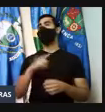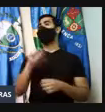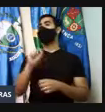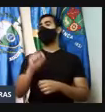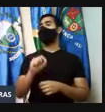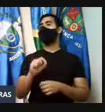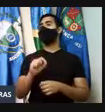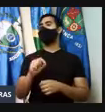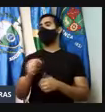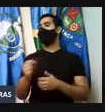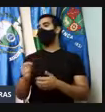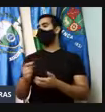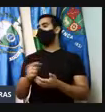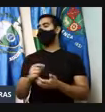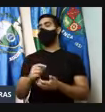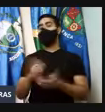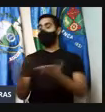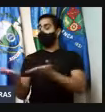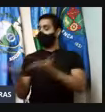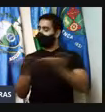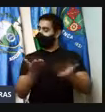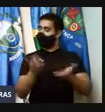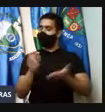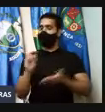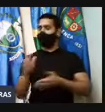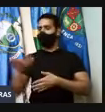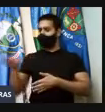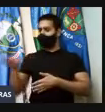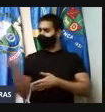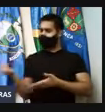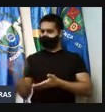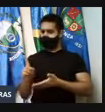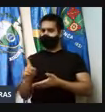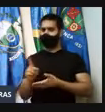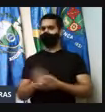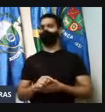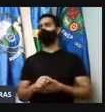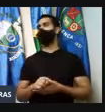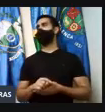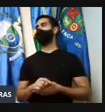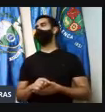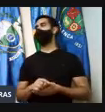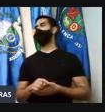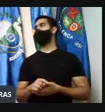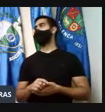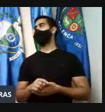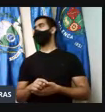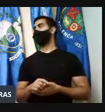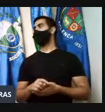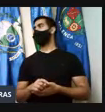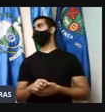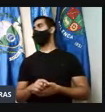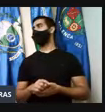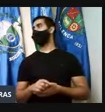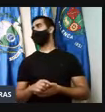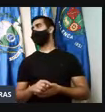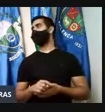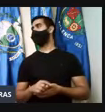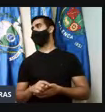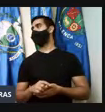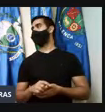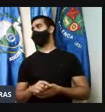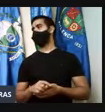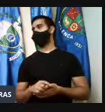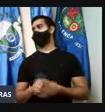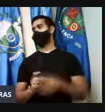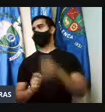convocação ou convite, certo? Primeiro vereador, doutor Luiz Saulo Breves Baile.